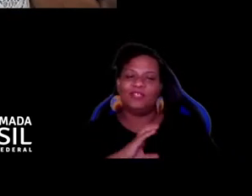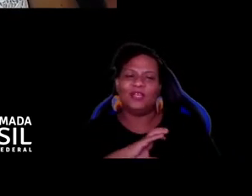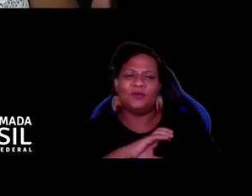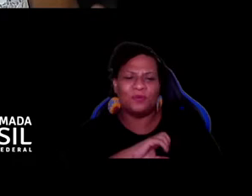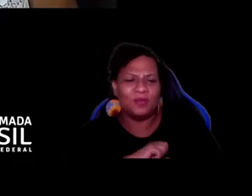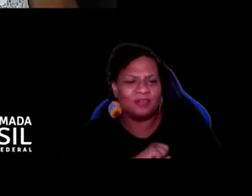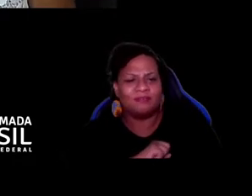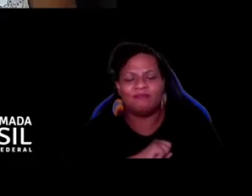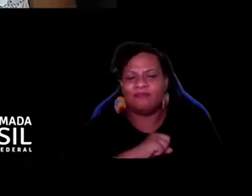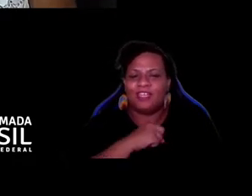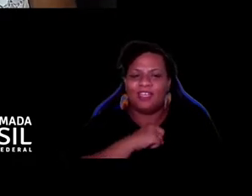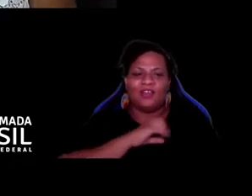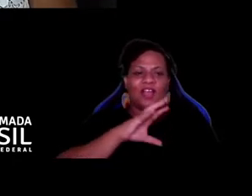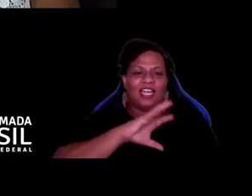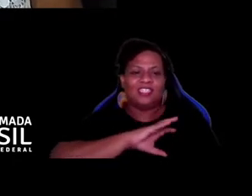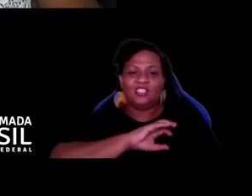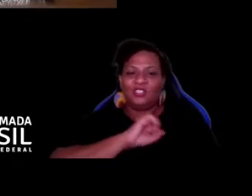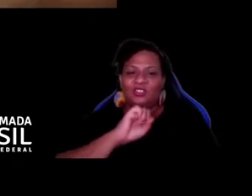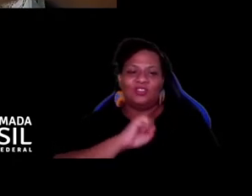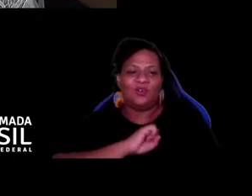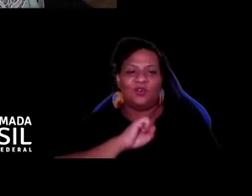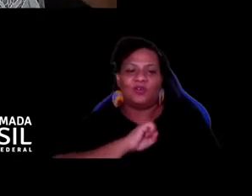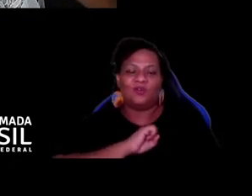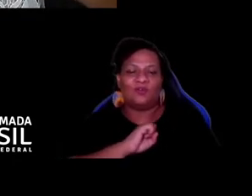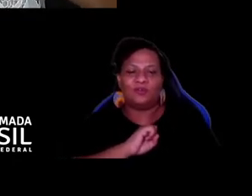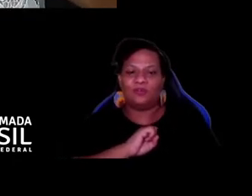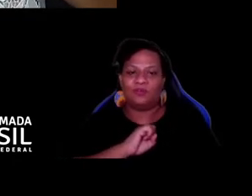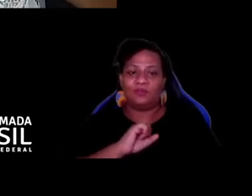uma relação com a minha infância, com